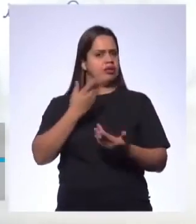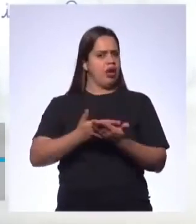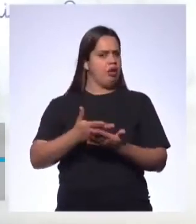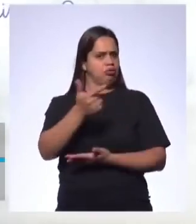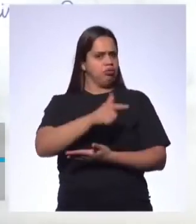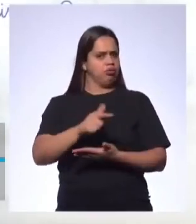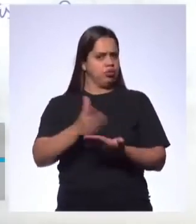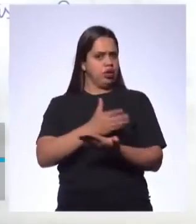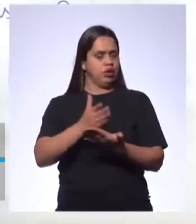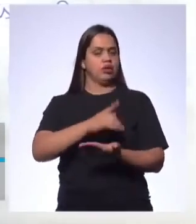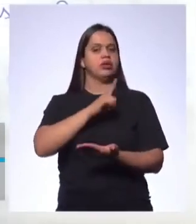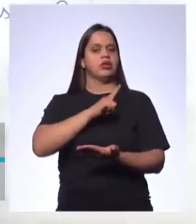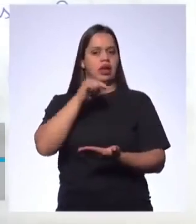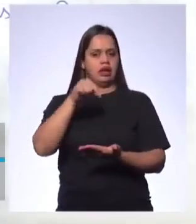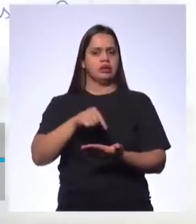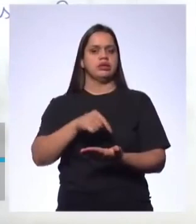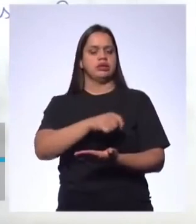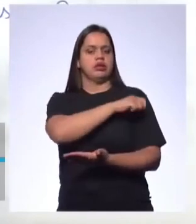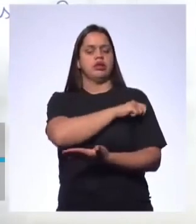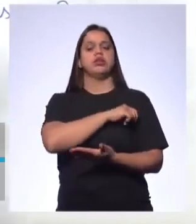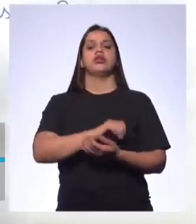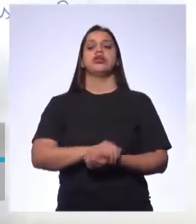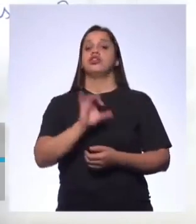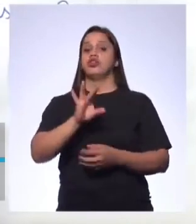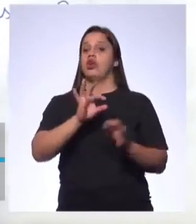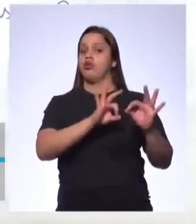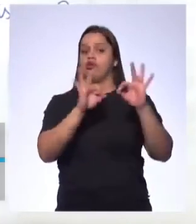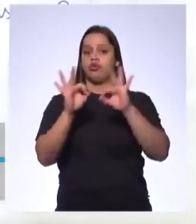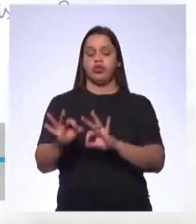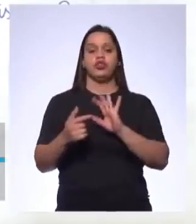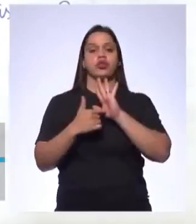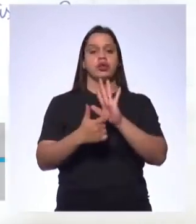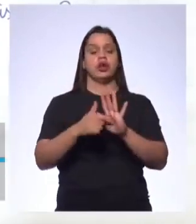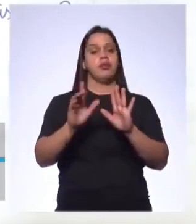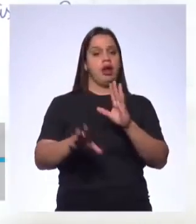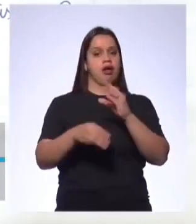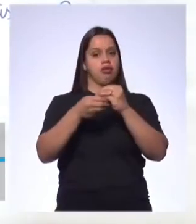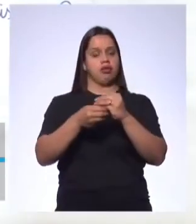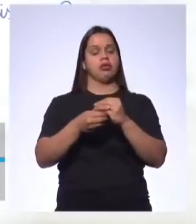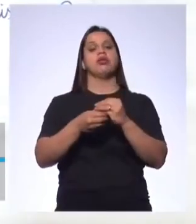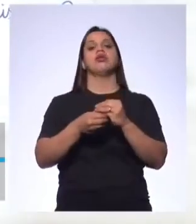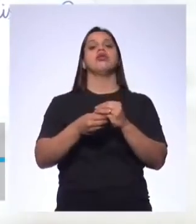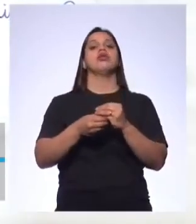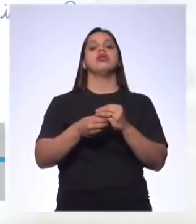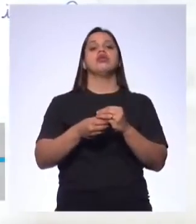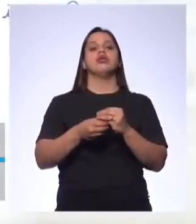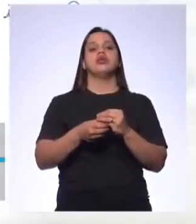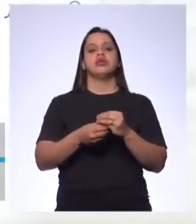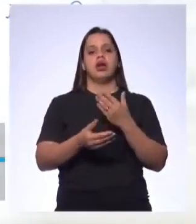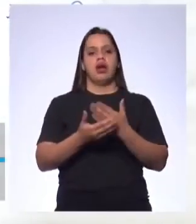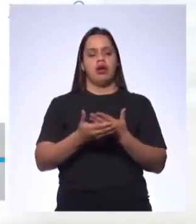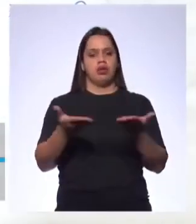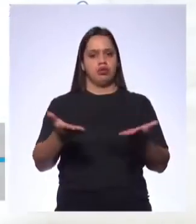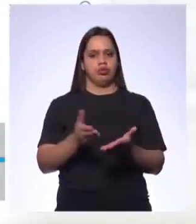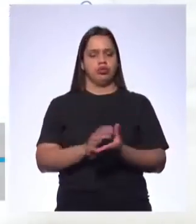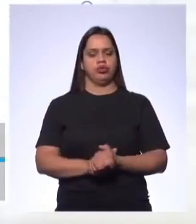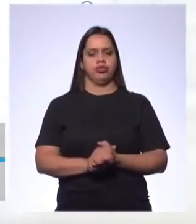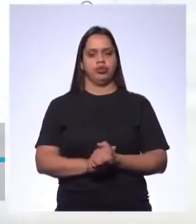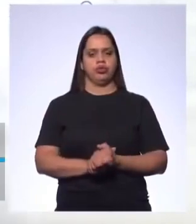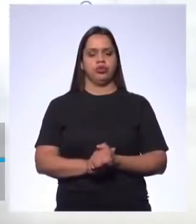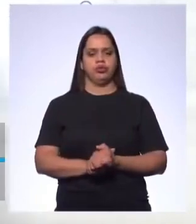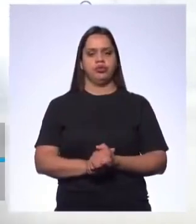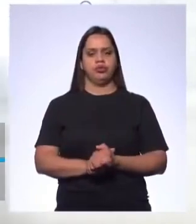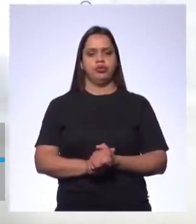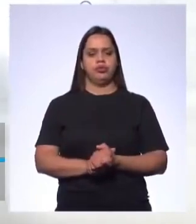caderno do aluno, página 41. Só o vídeo que eu trouxe para complementar o What is a Family Tree, tá? Então,